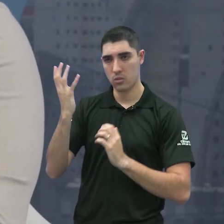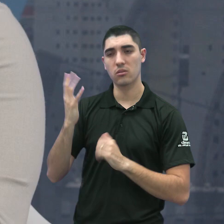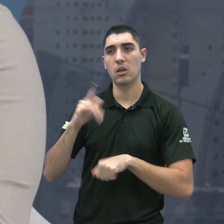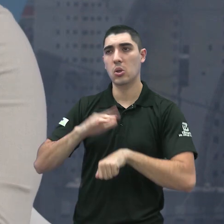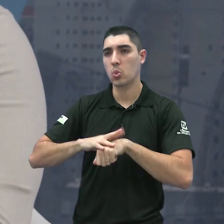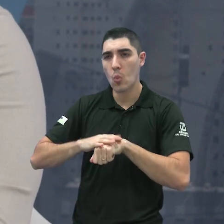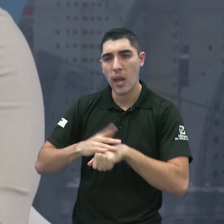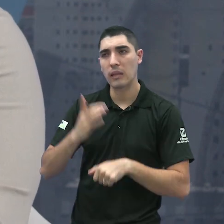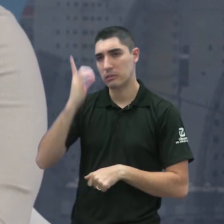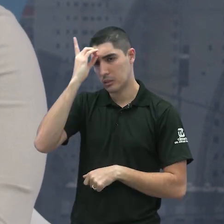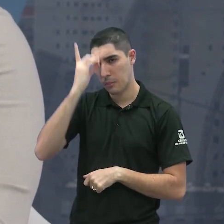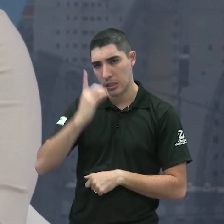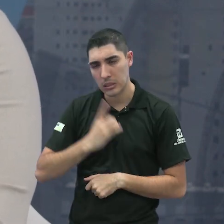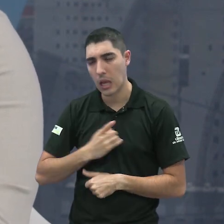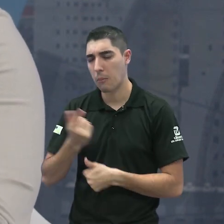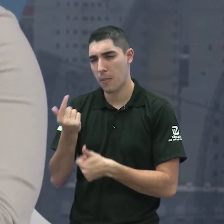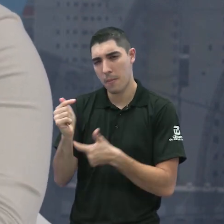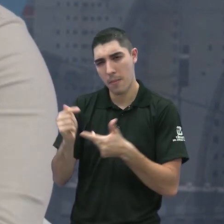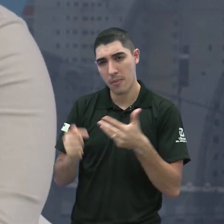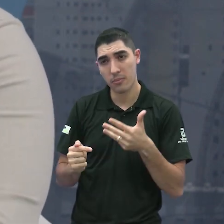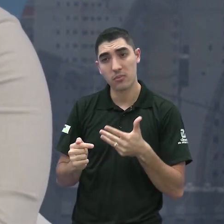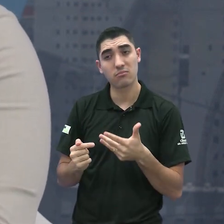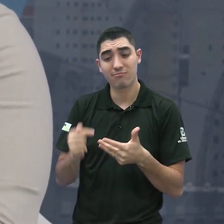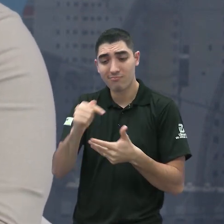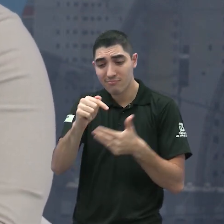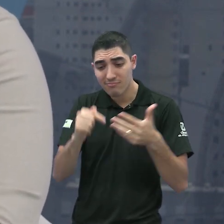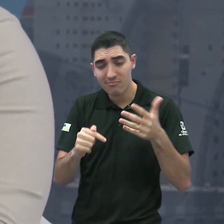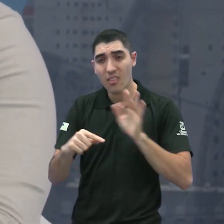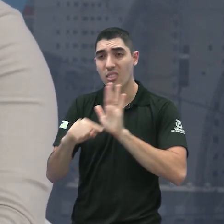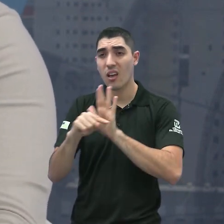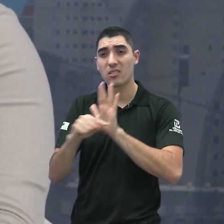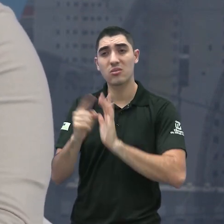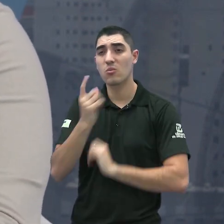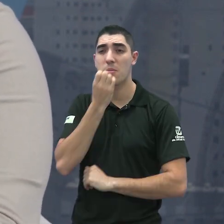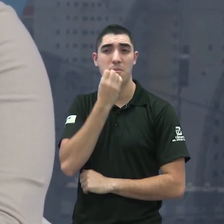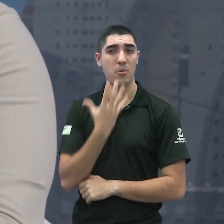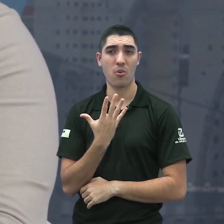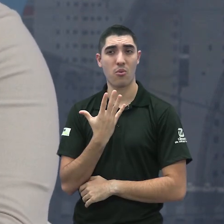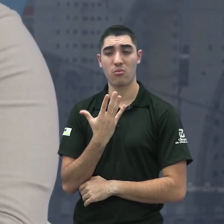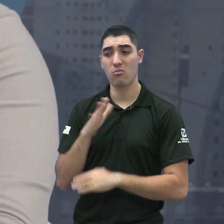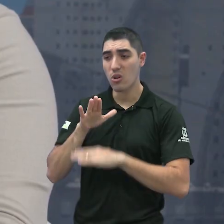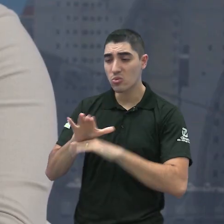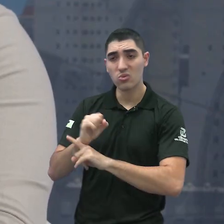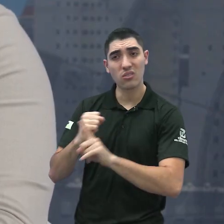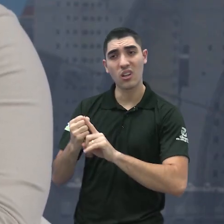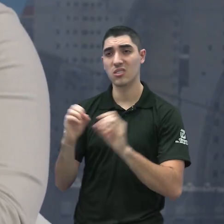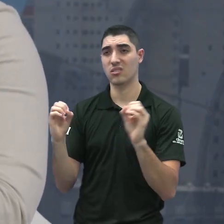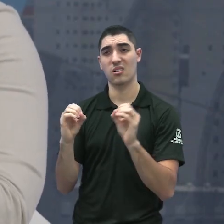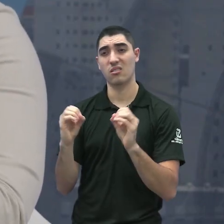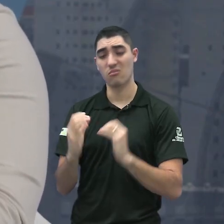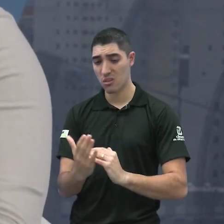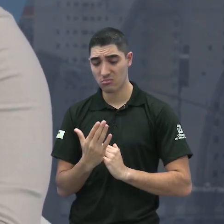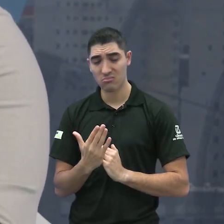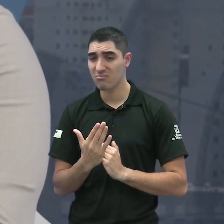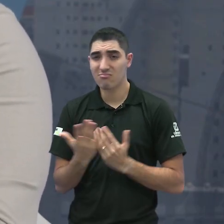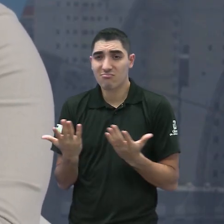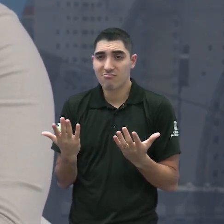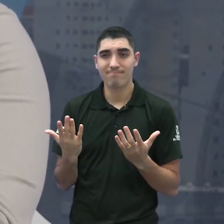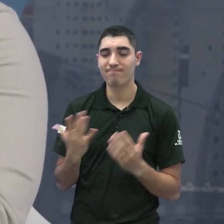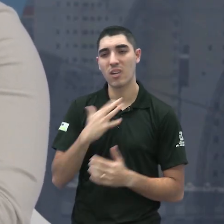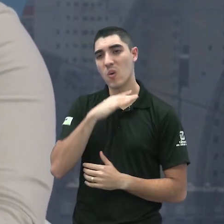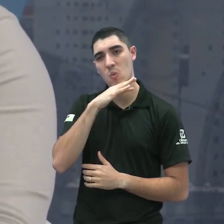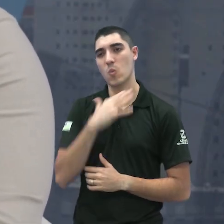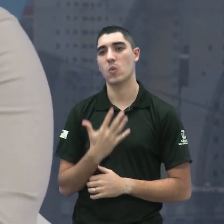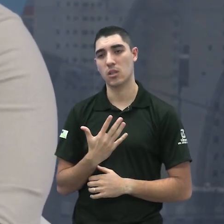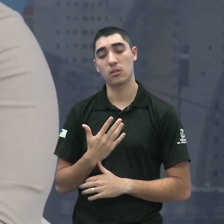formas violentas, doentias, depressivas, e tudo isso não é bom. Não faz bem para a sociedade, não faz bem para o homem, não faz